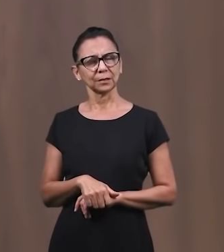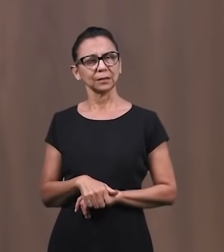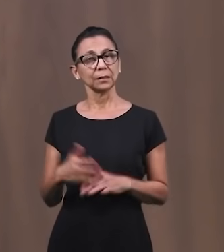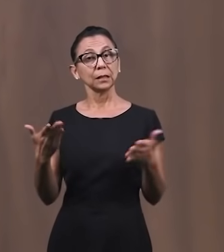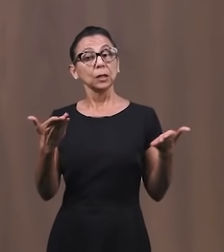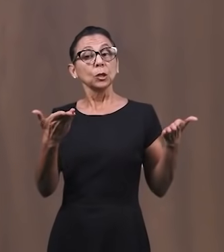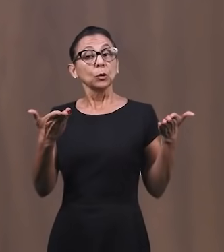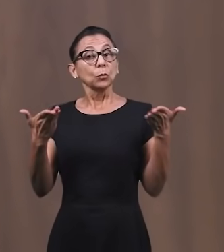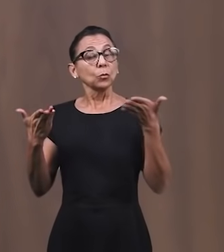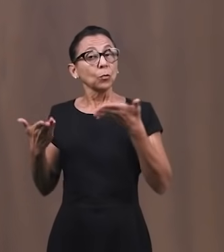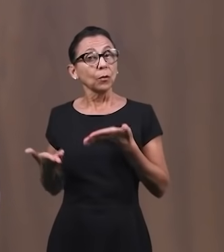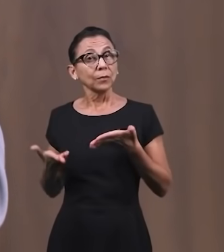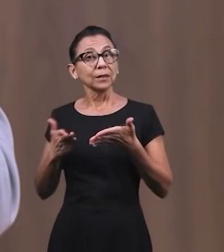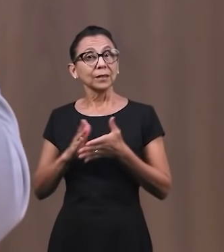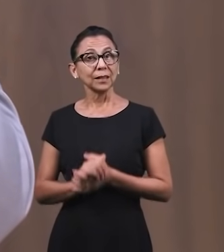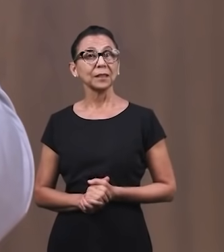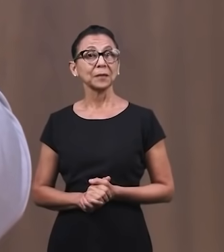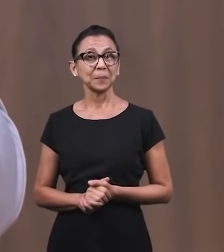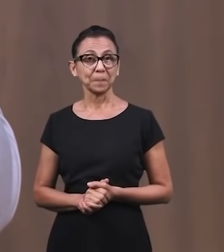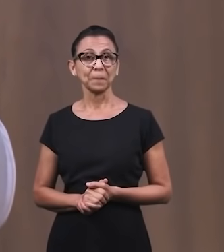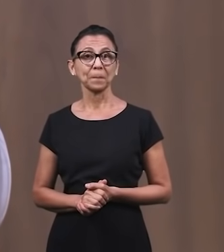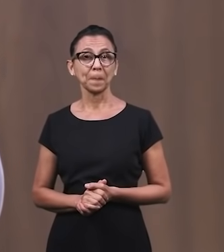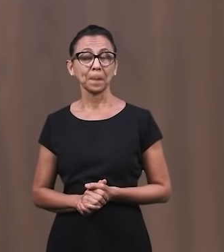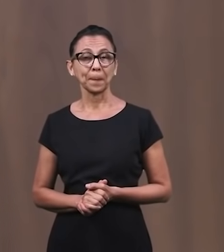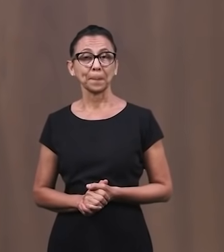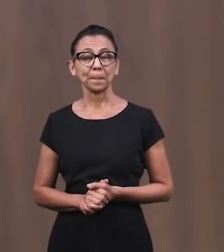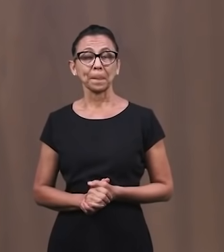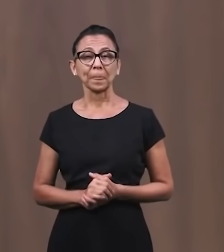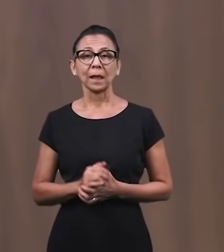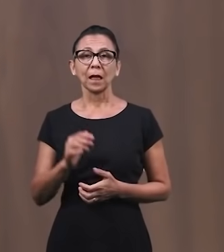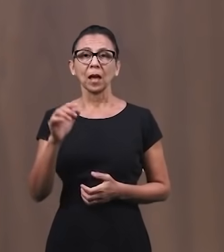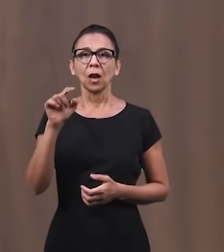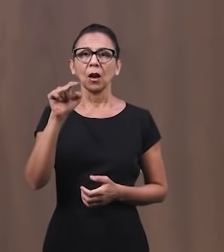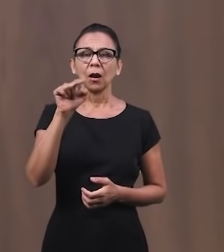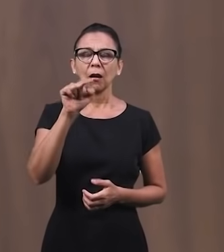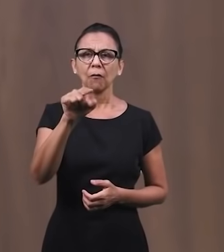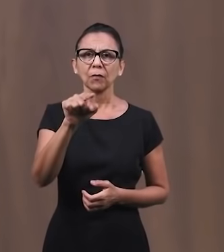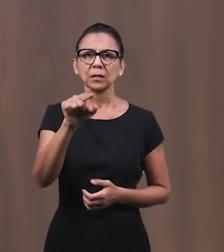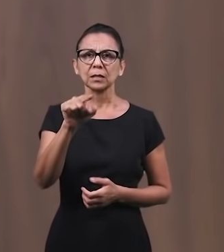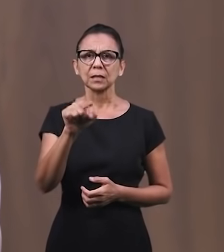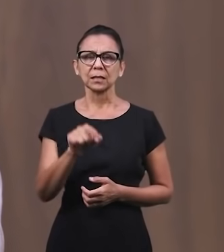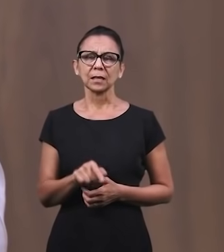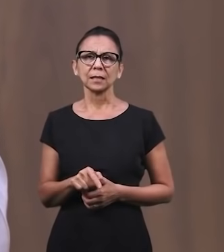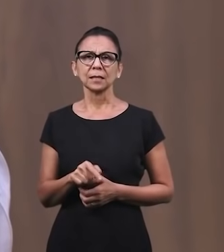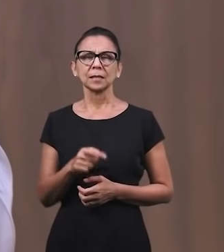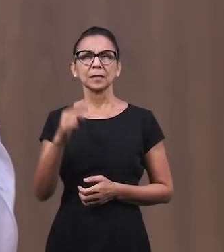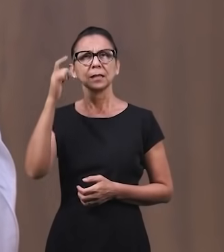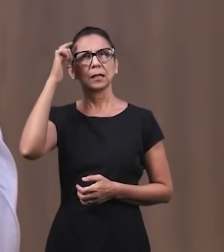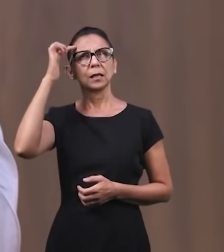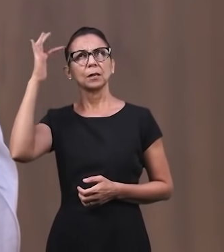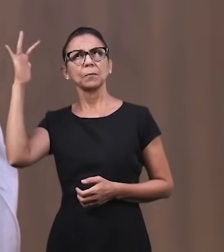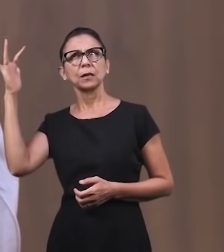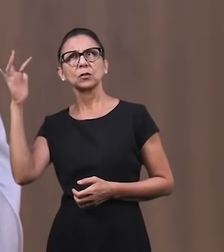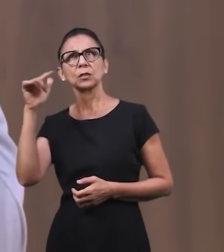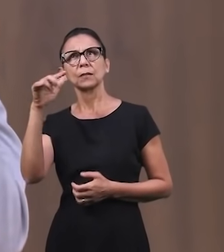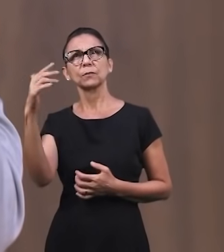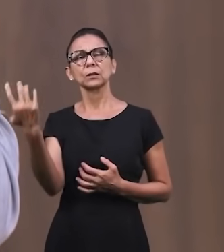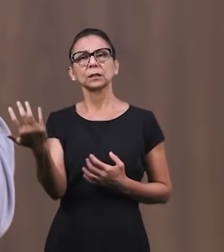quero te convidar a trocar o nome de Zaqueu pelo seu nome, nesta